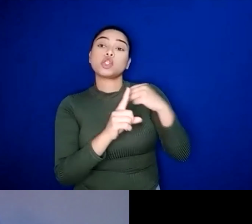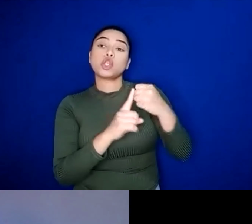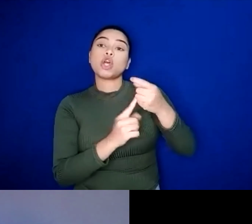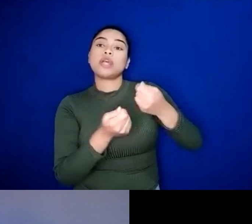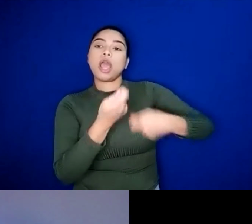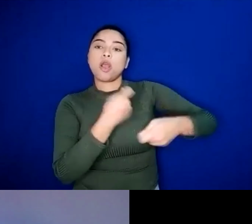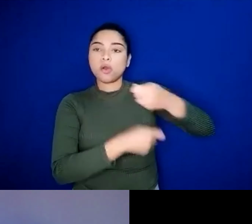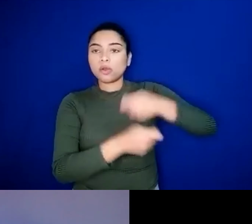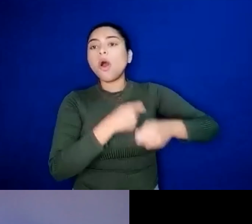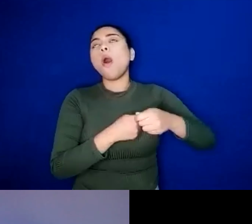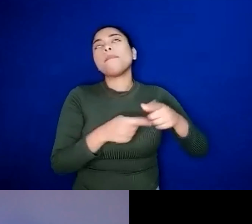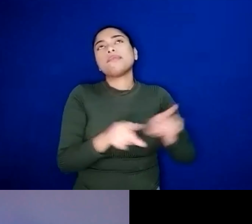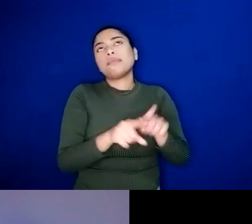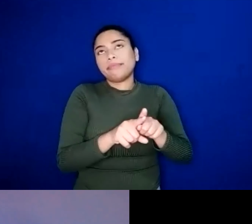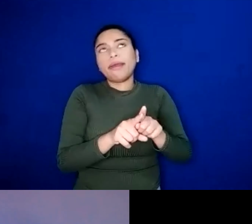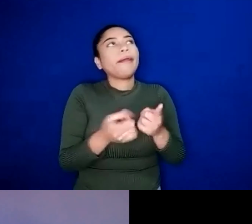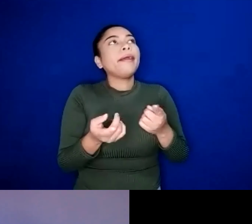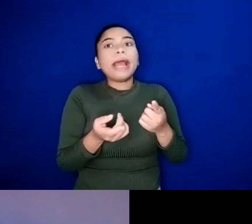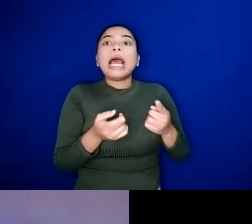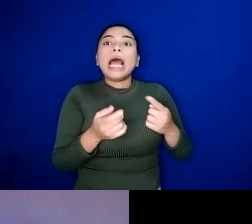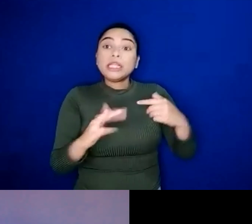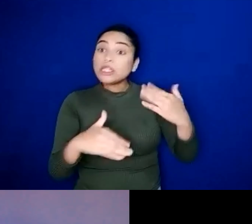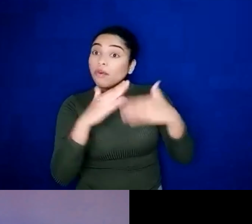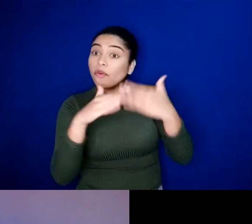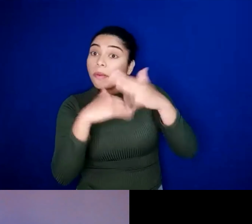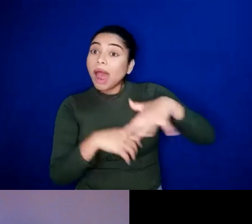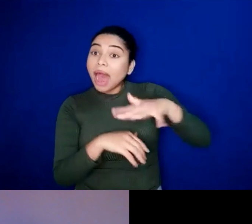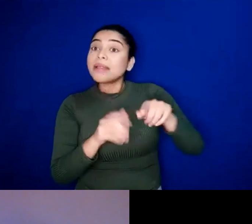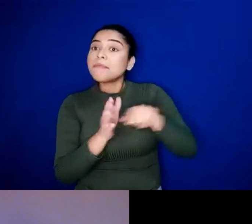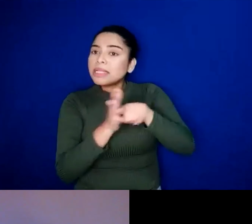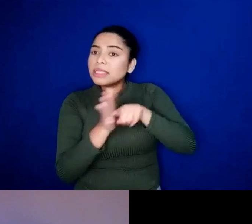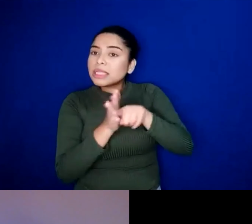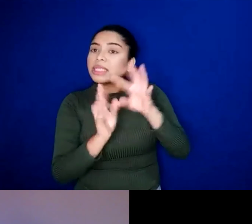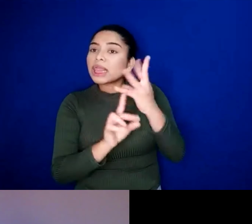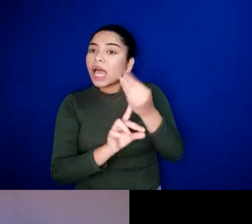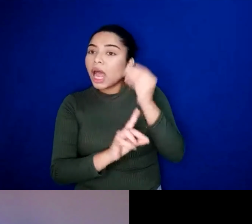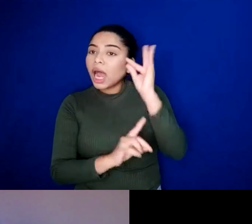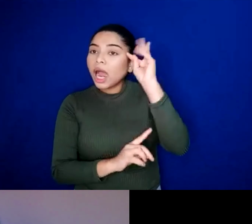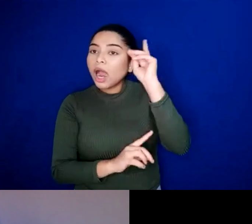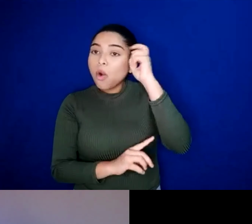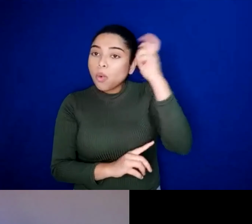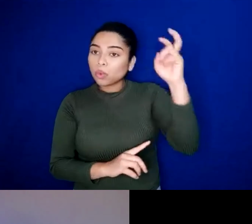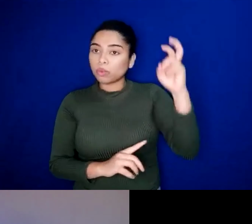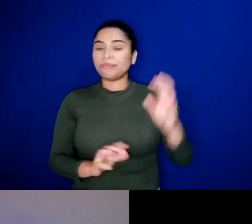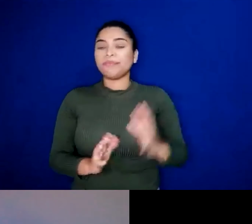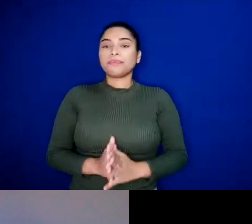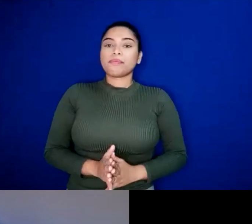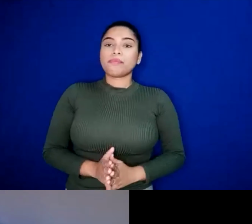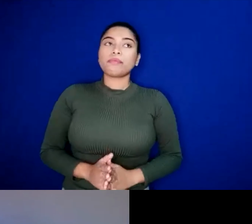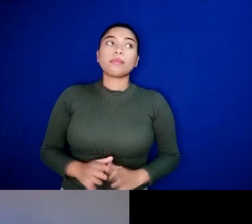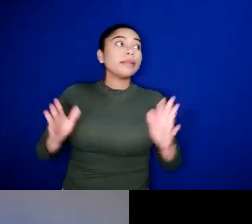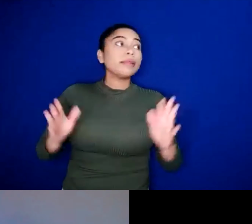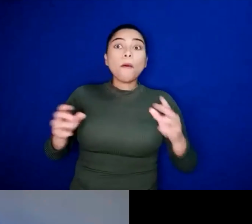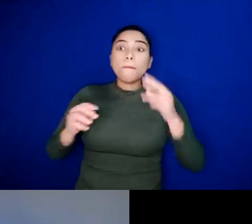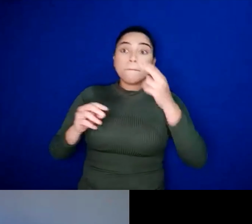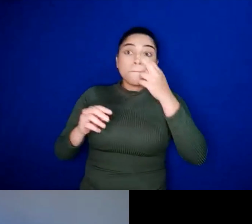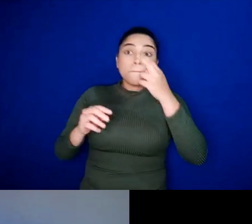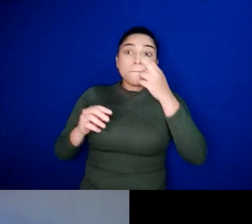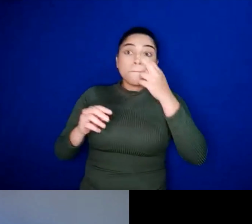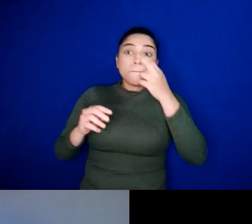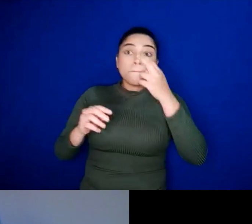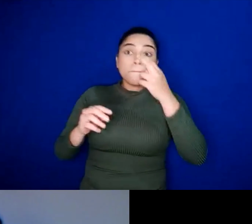para você competir pesquisas relacionadas à arte à cultura Então é isso aí ó essa linha Plínio ela